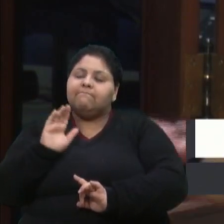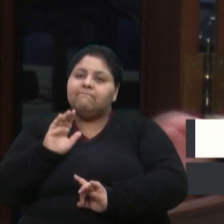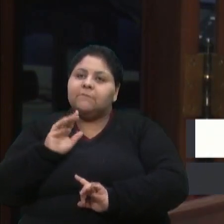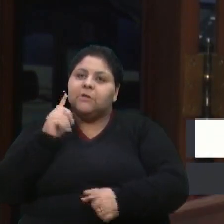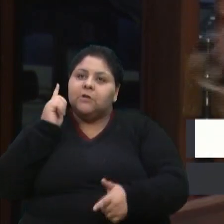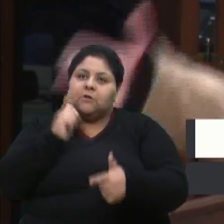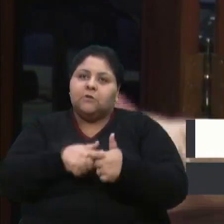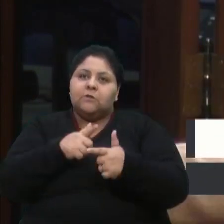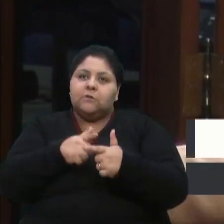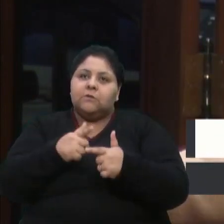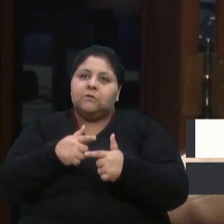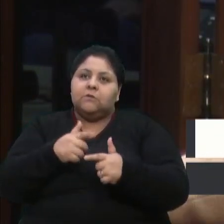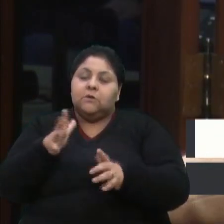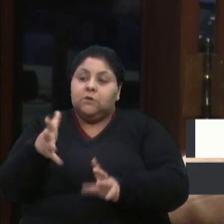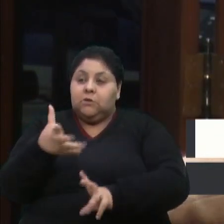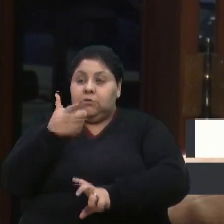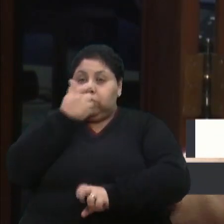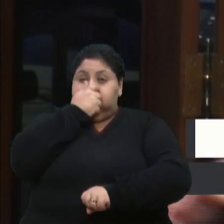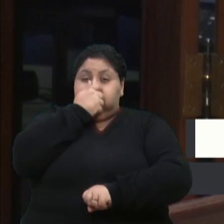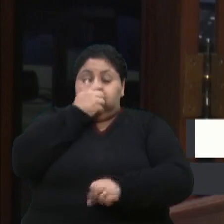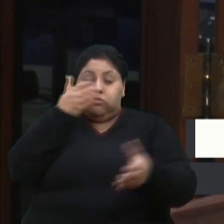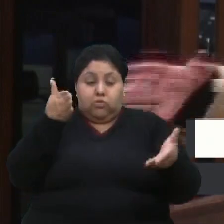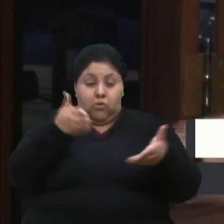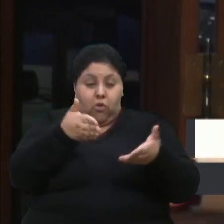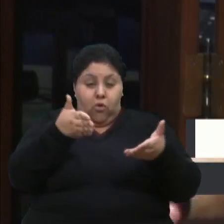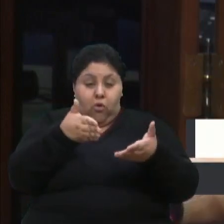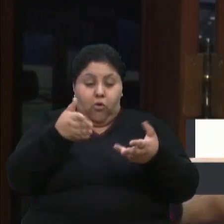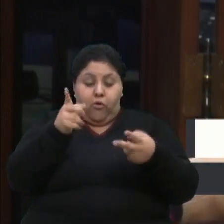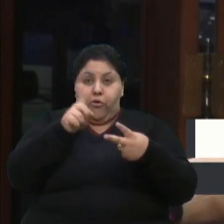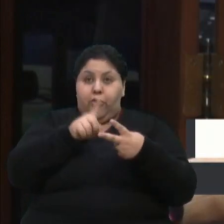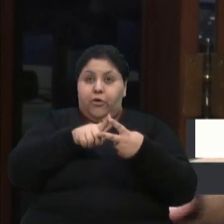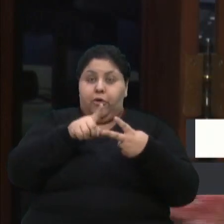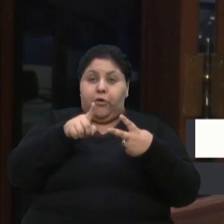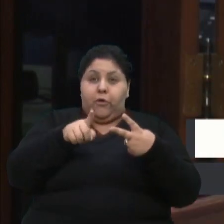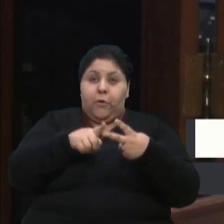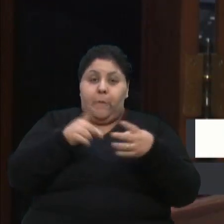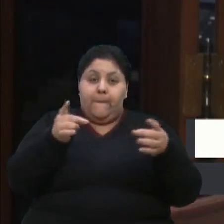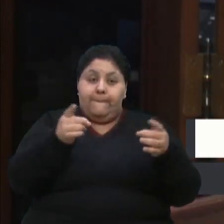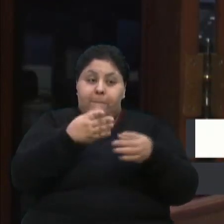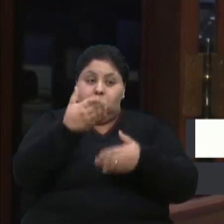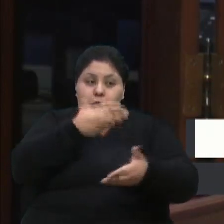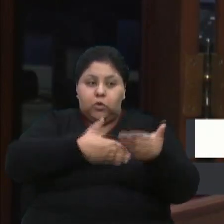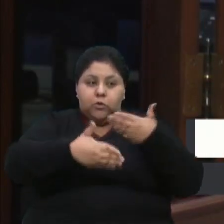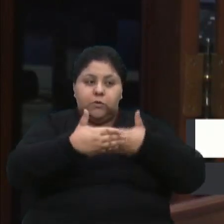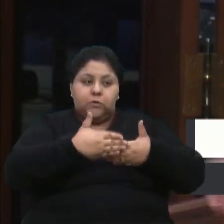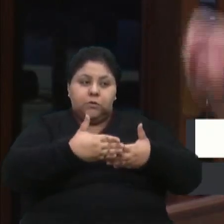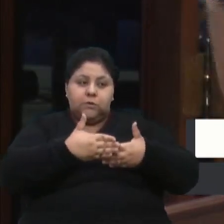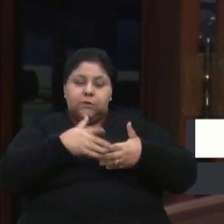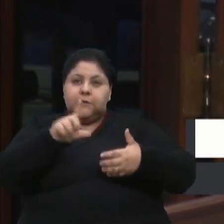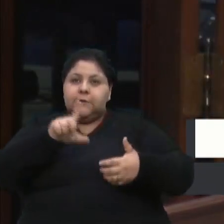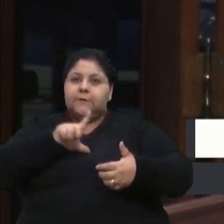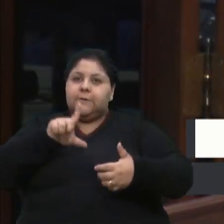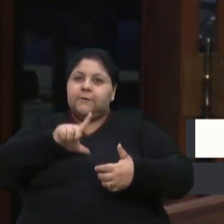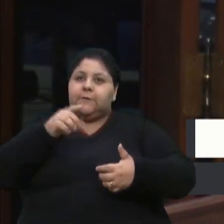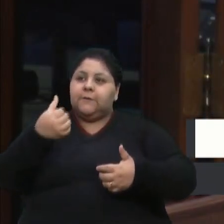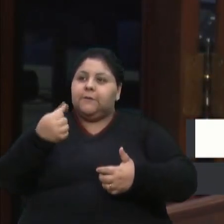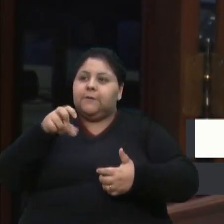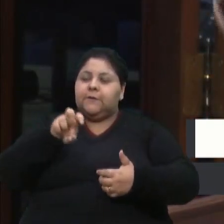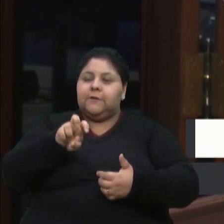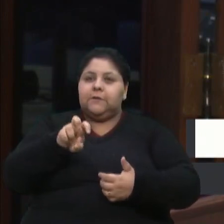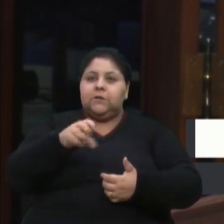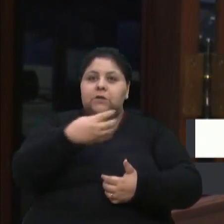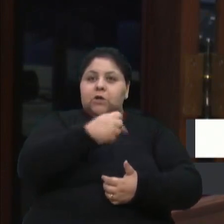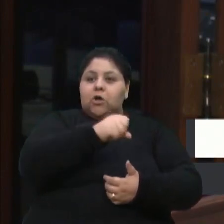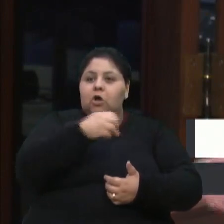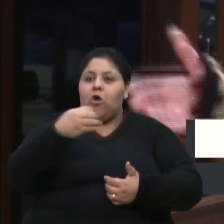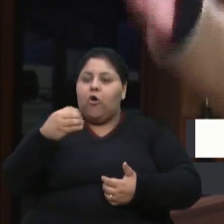tem uma superlotação hoje em dia nas nossas unidades de pronto atendimento e tem 65% e 80%